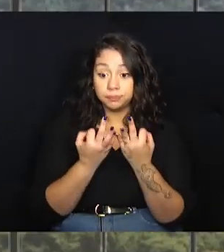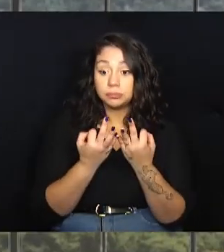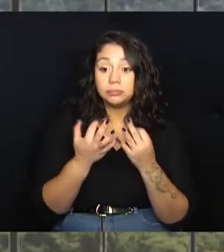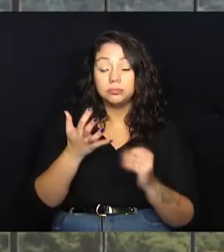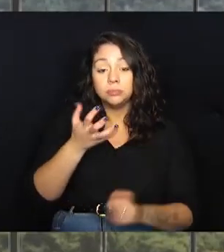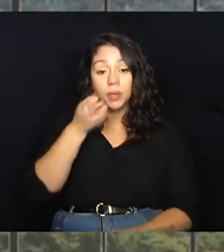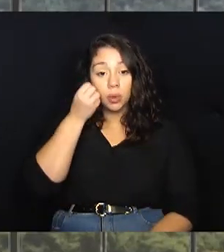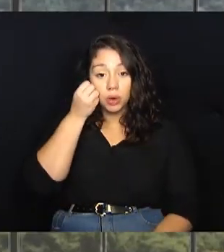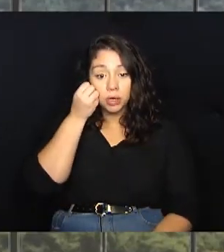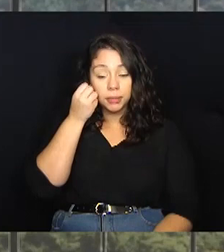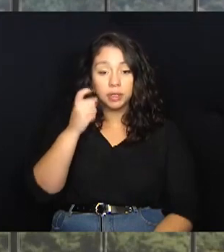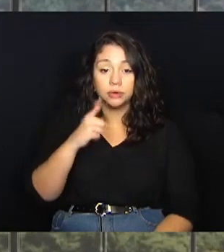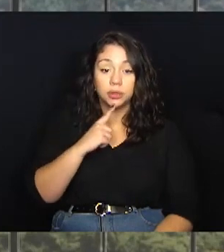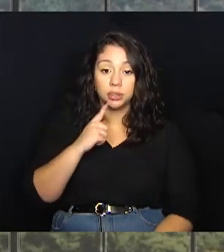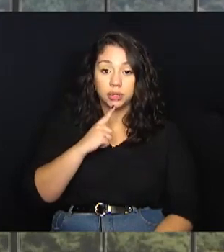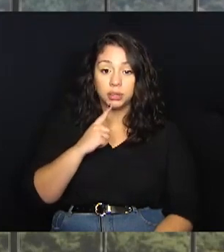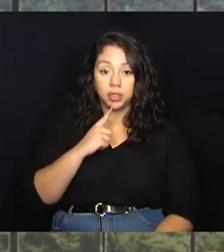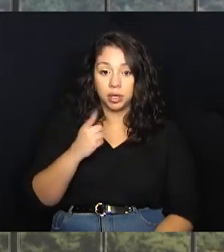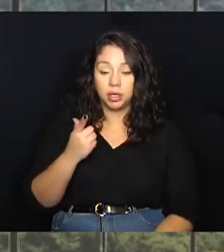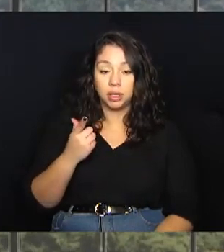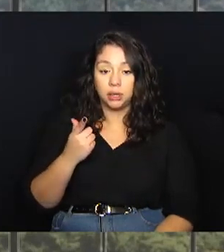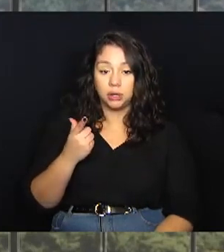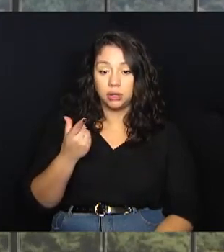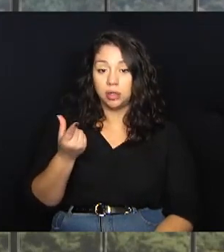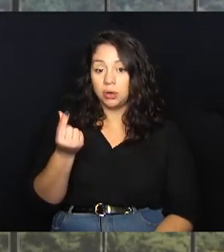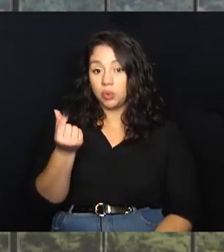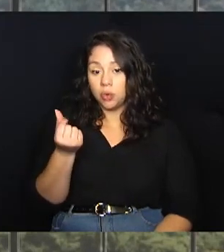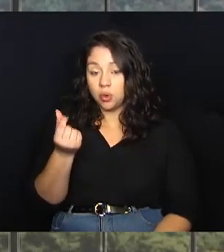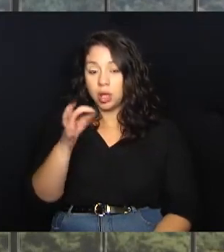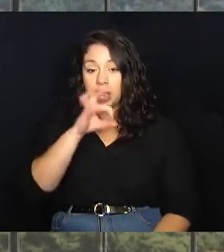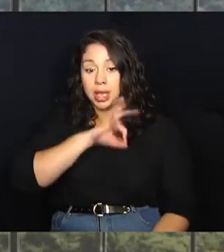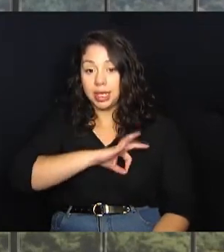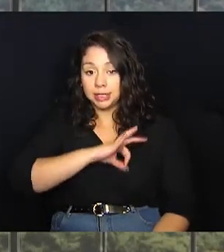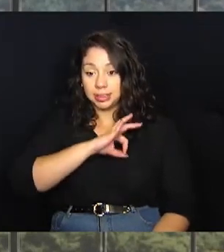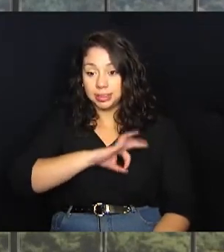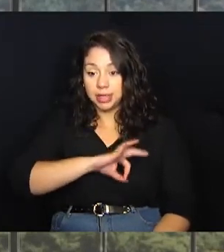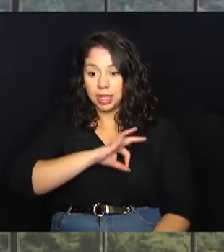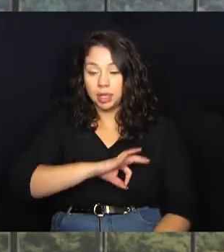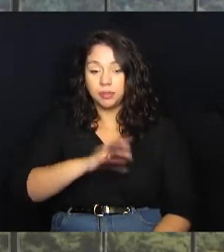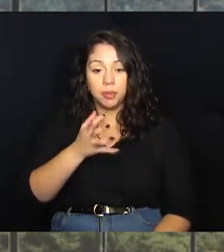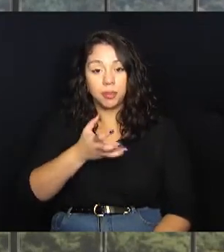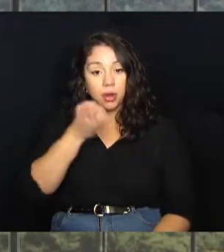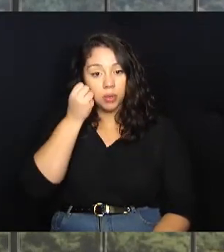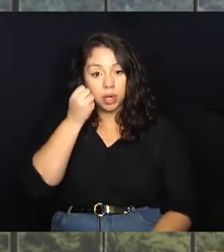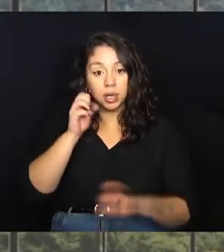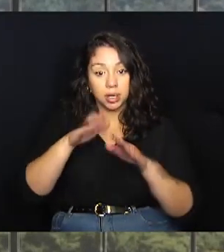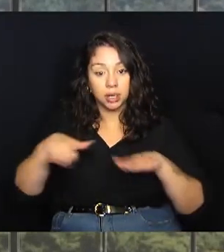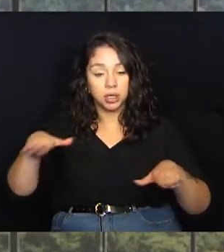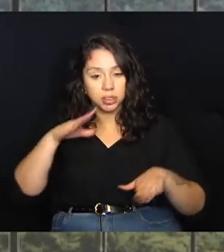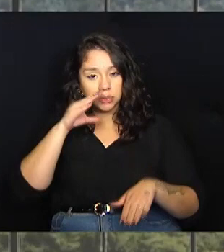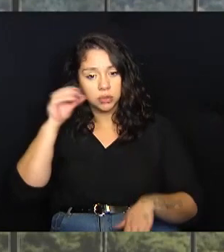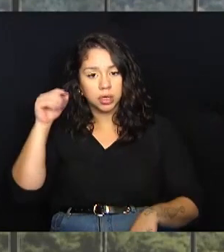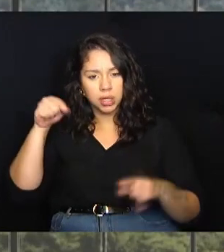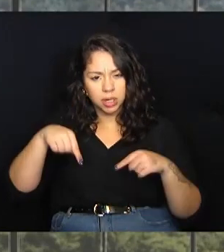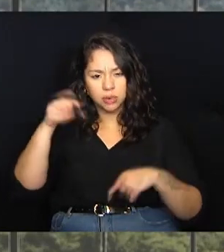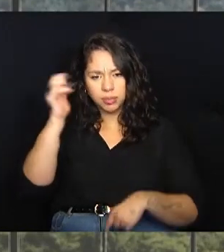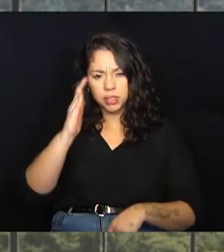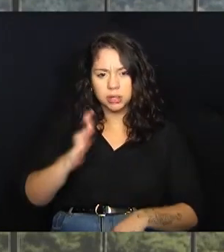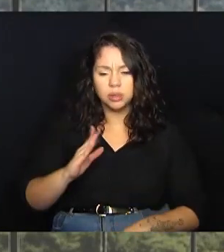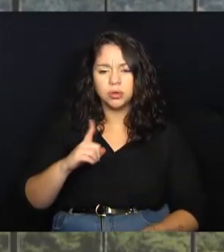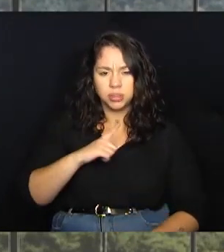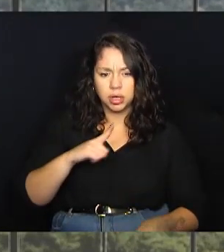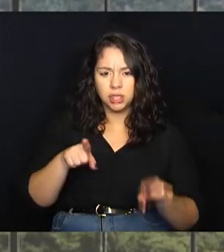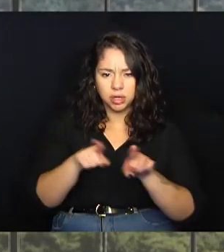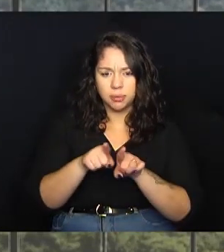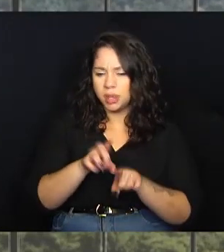tem um valor que ela recebe para acolher essa criança ou adolescente. No Brasil também tem essa